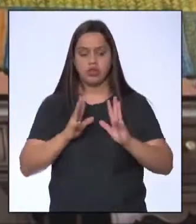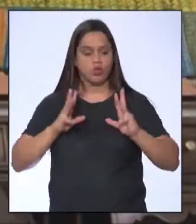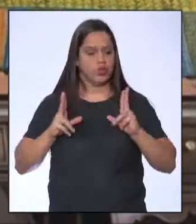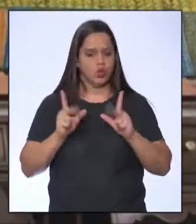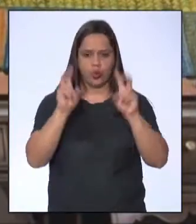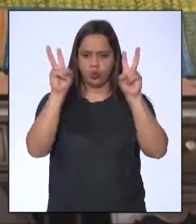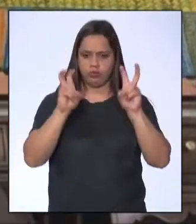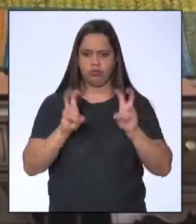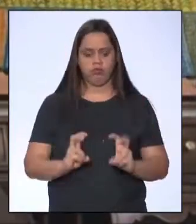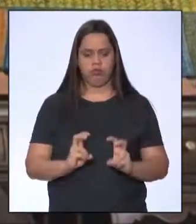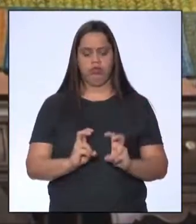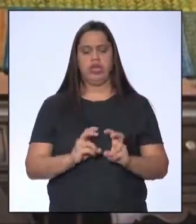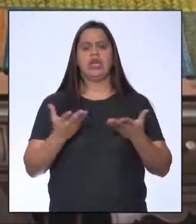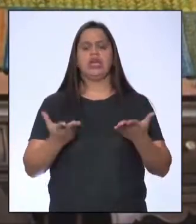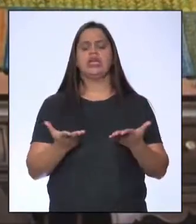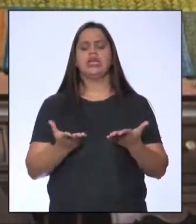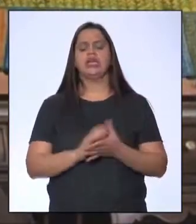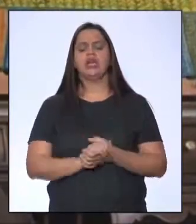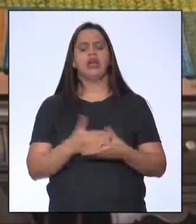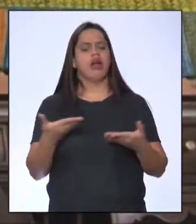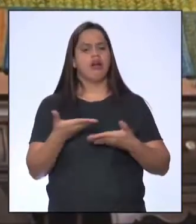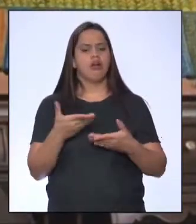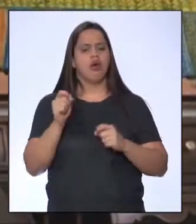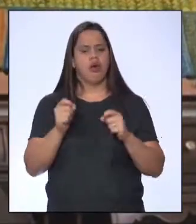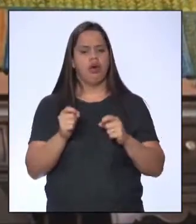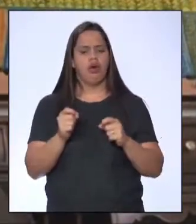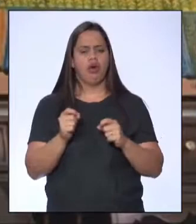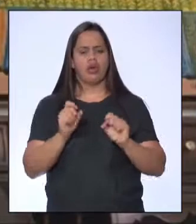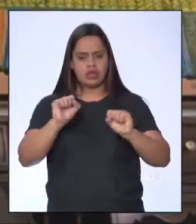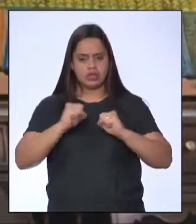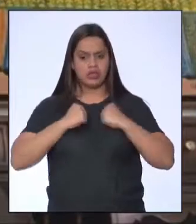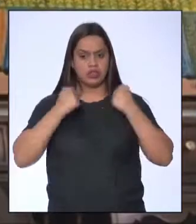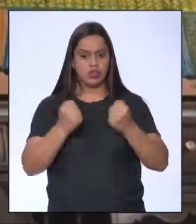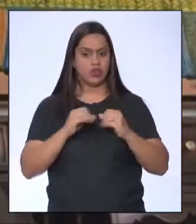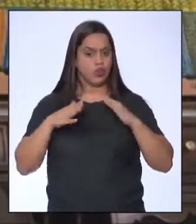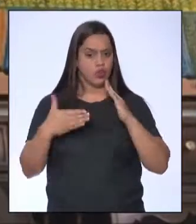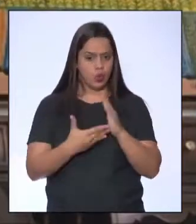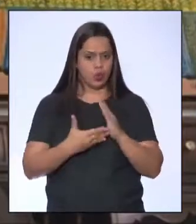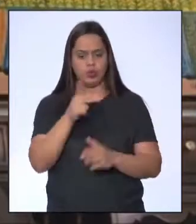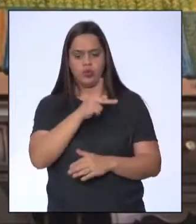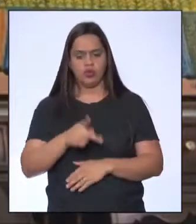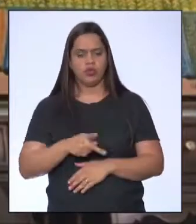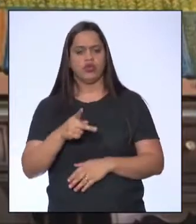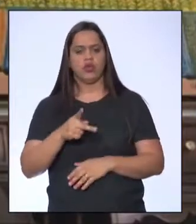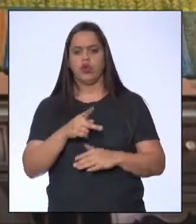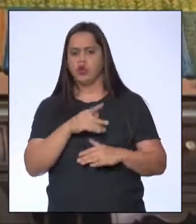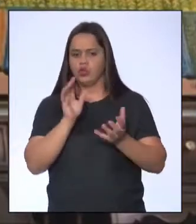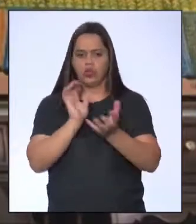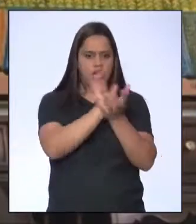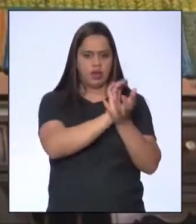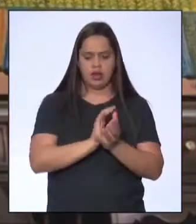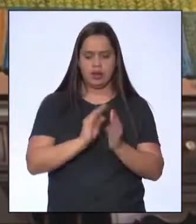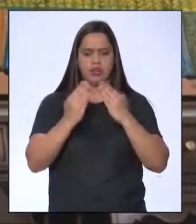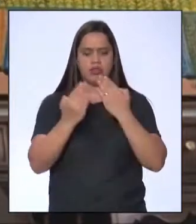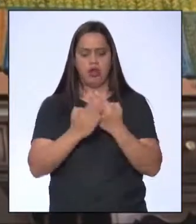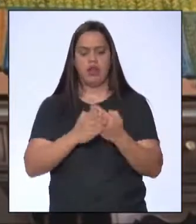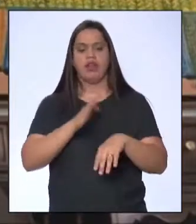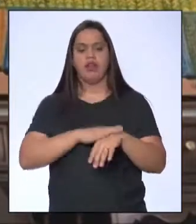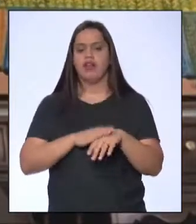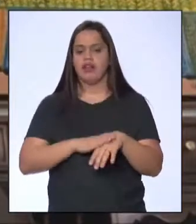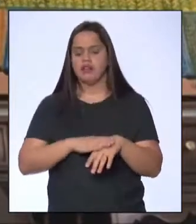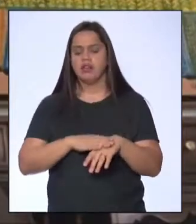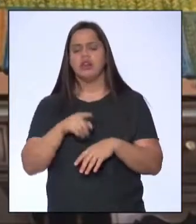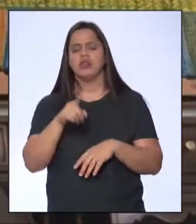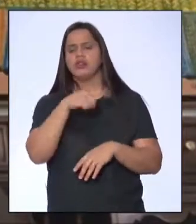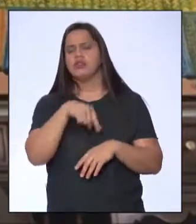Sim. Dentro desse esforço que você está vendo acontecer, se eu te perguntasse, por exemplo,